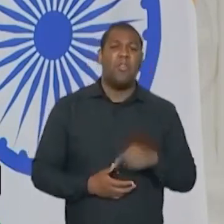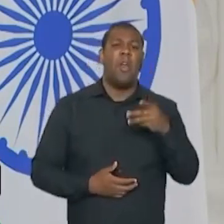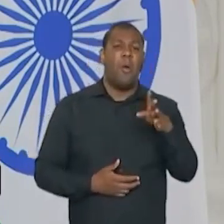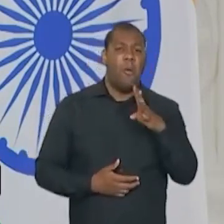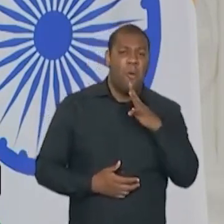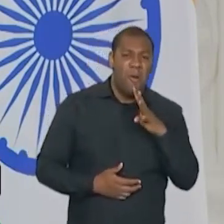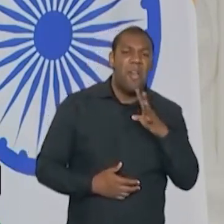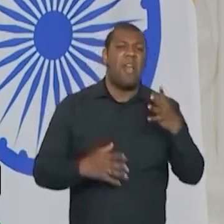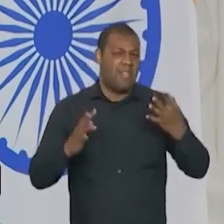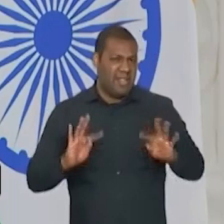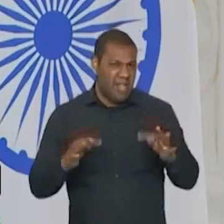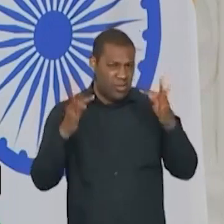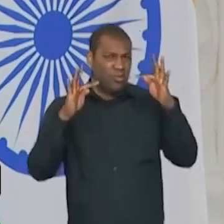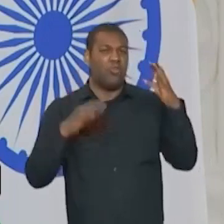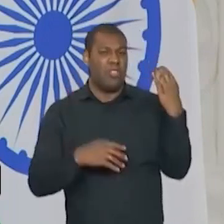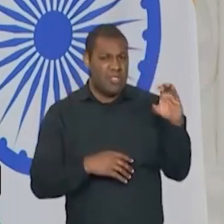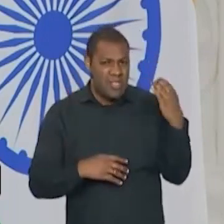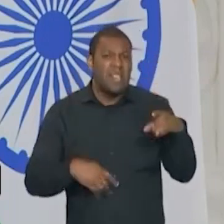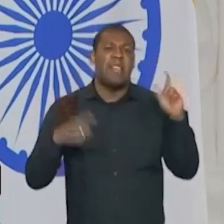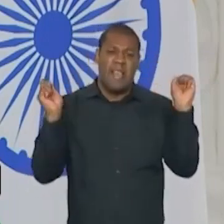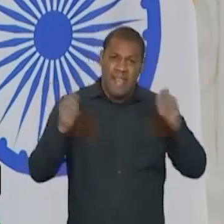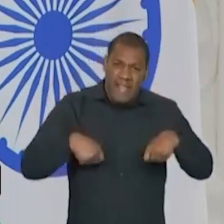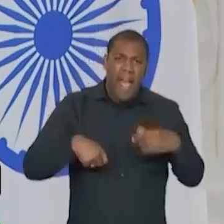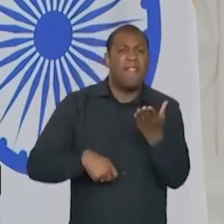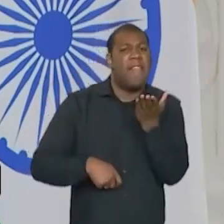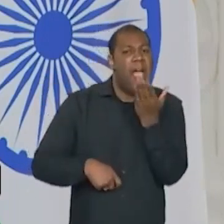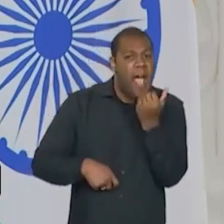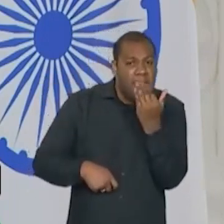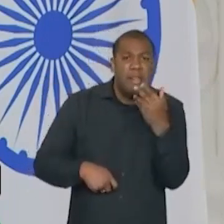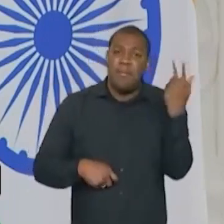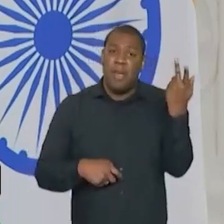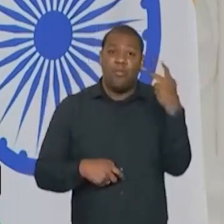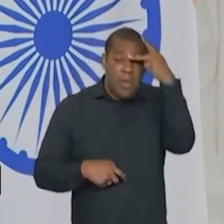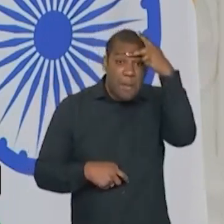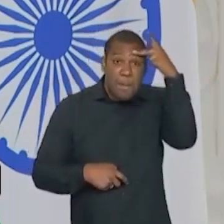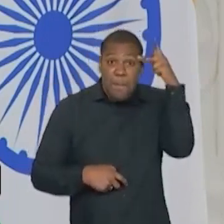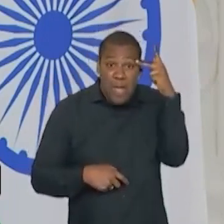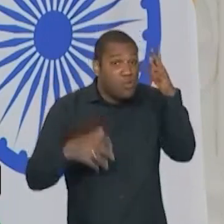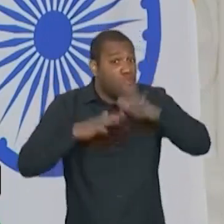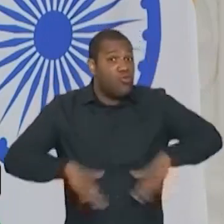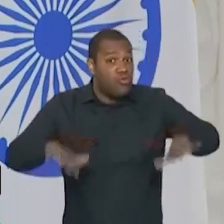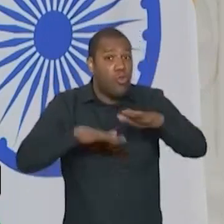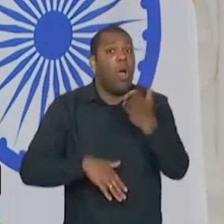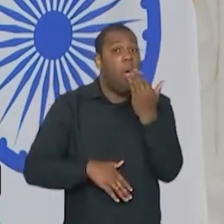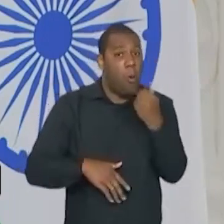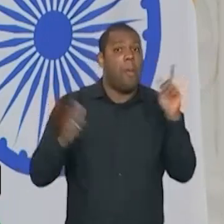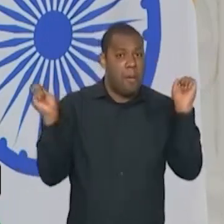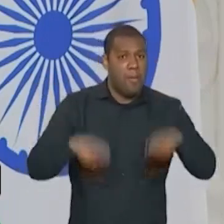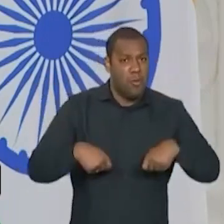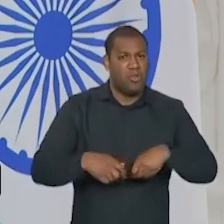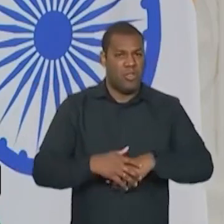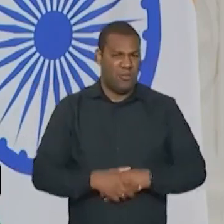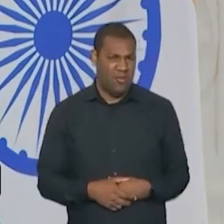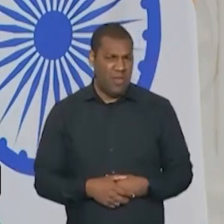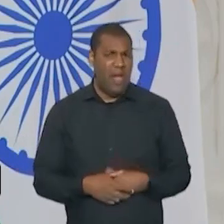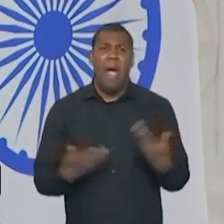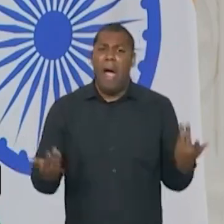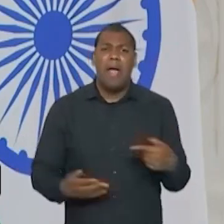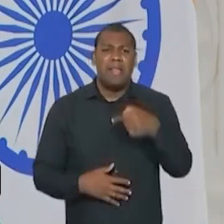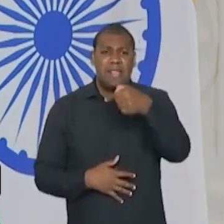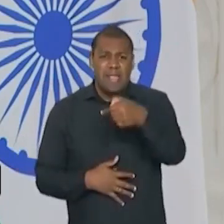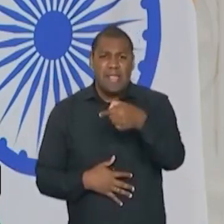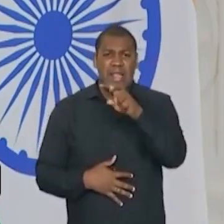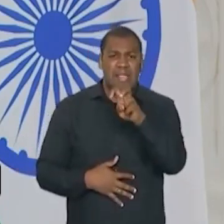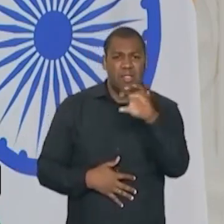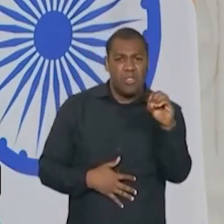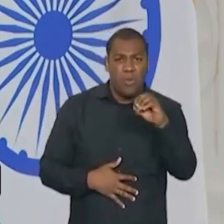científico, tecnológico para produzir alimentos para toda a humanidade, qual é a explicação de você ter 750 milhões de